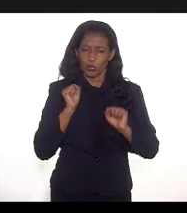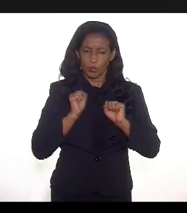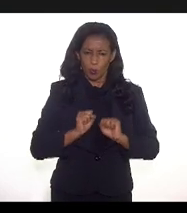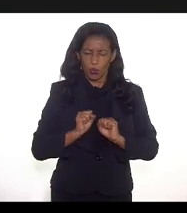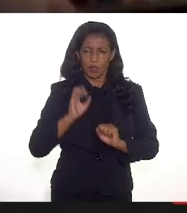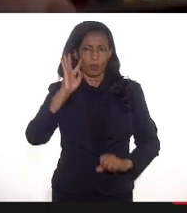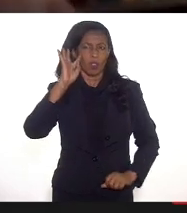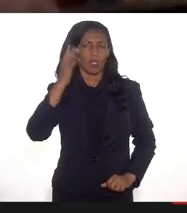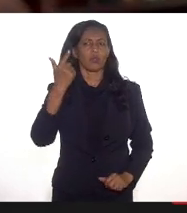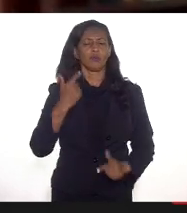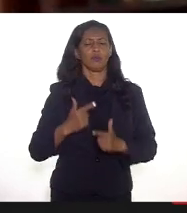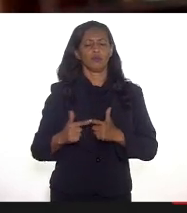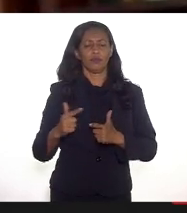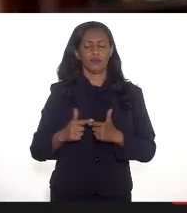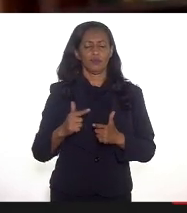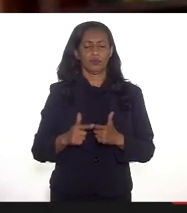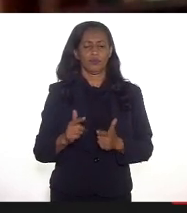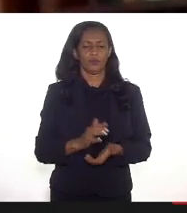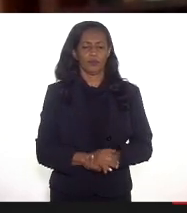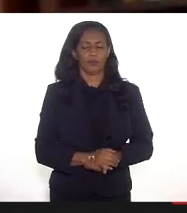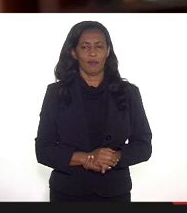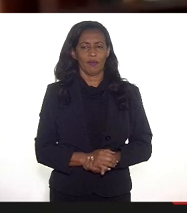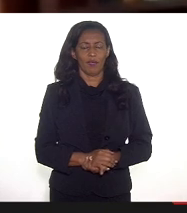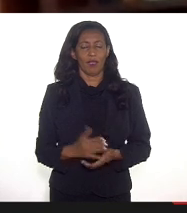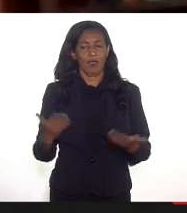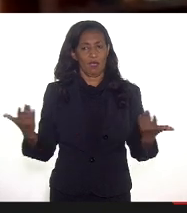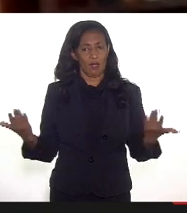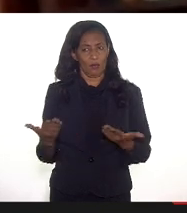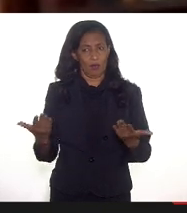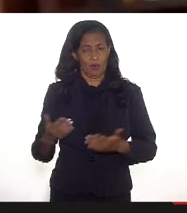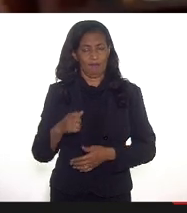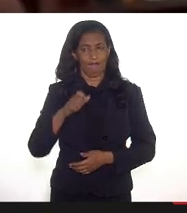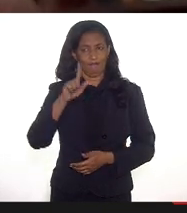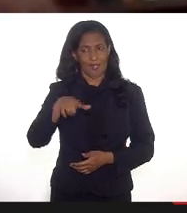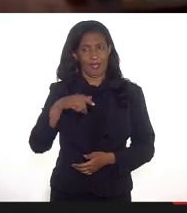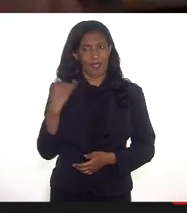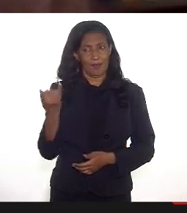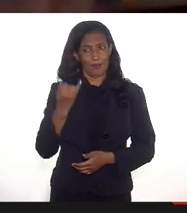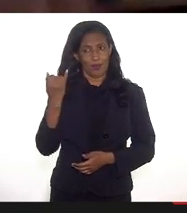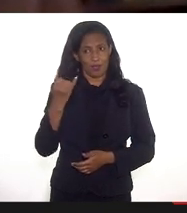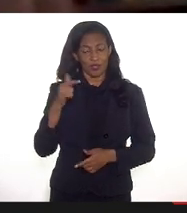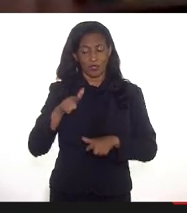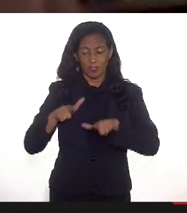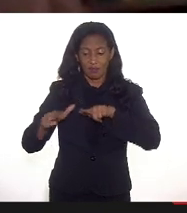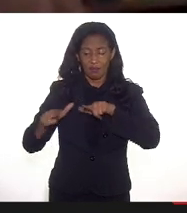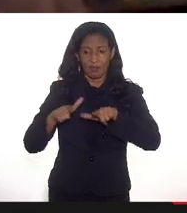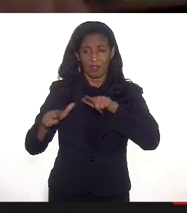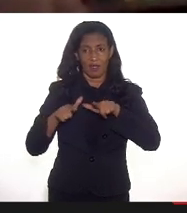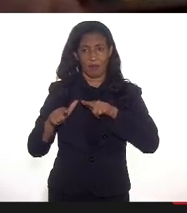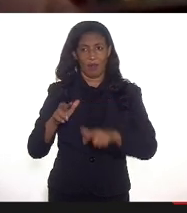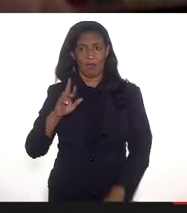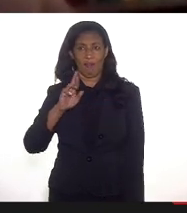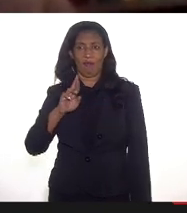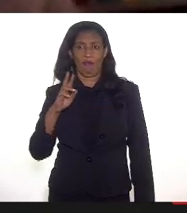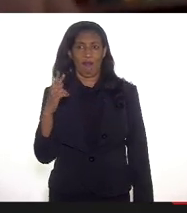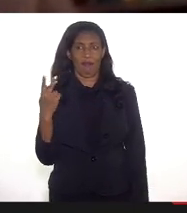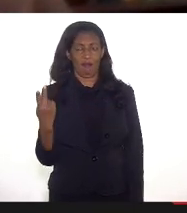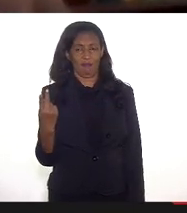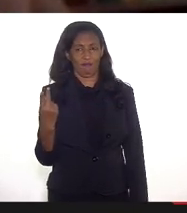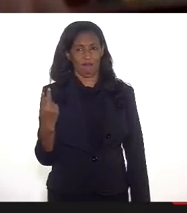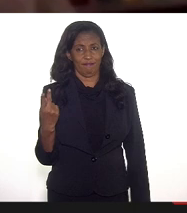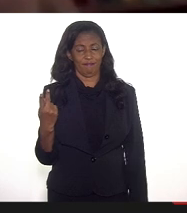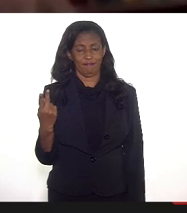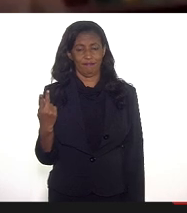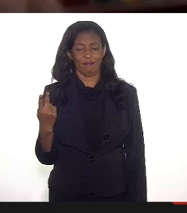parte desses problemas. Agora, é importante trabalhar essa questão dos recursos humanos, é importante trabalhar essa